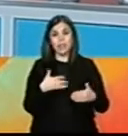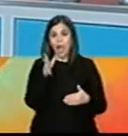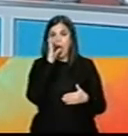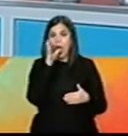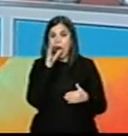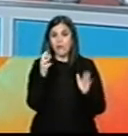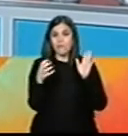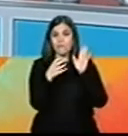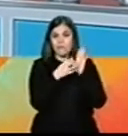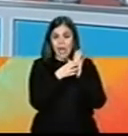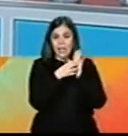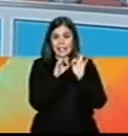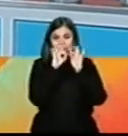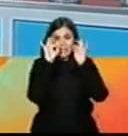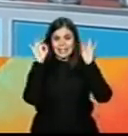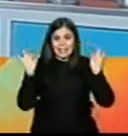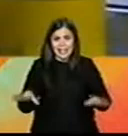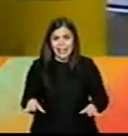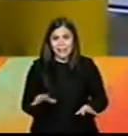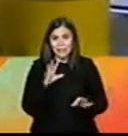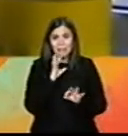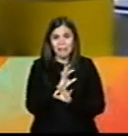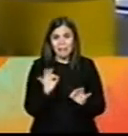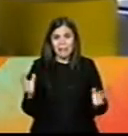tem... a marca e tudo. Ficou a marca e tudo.